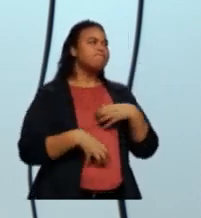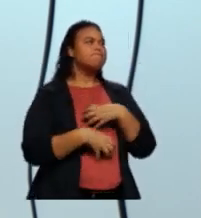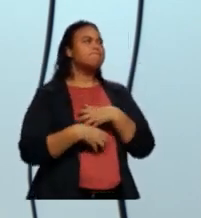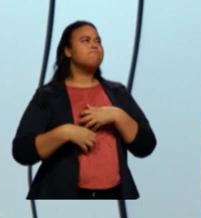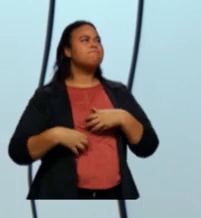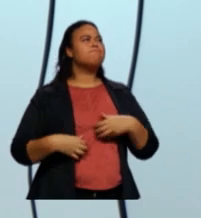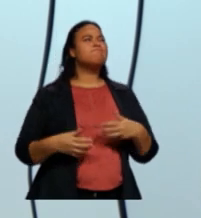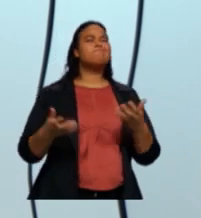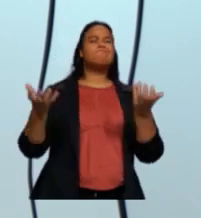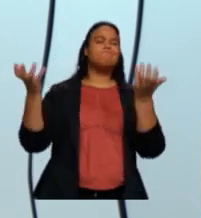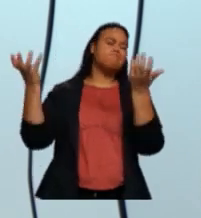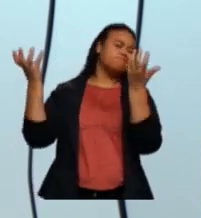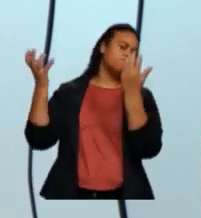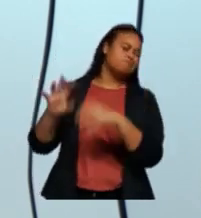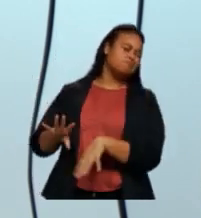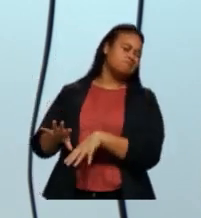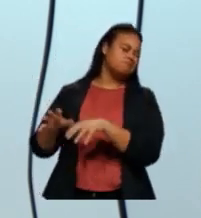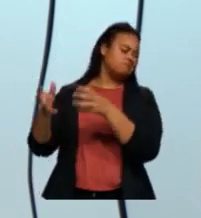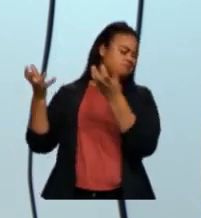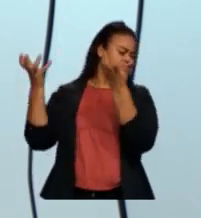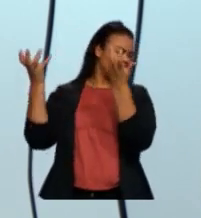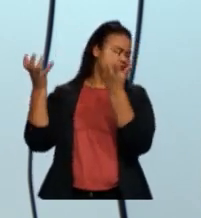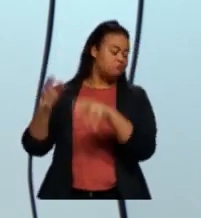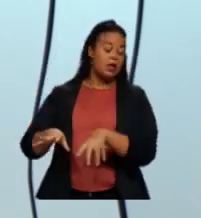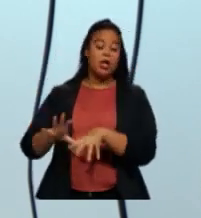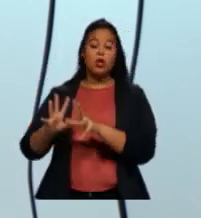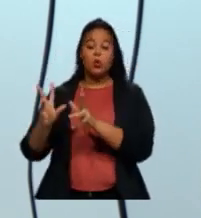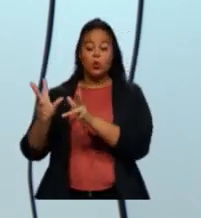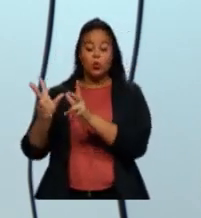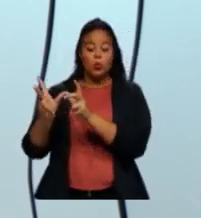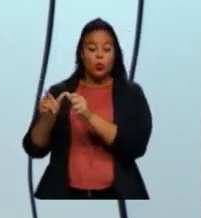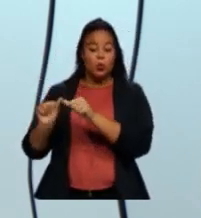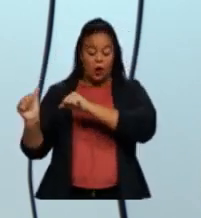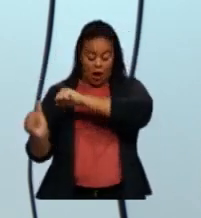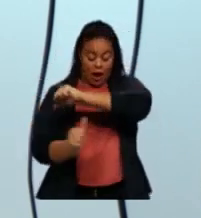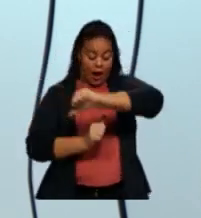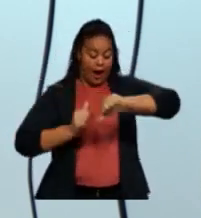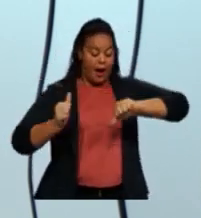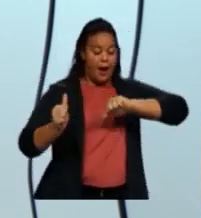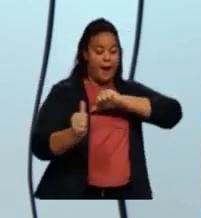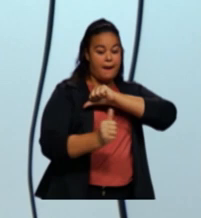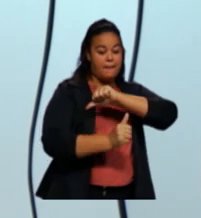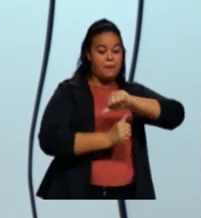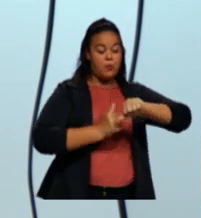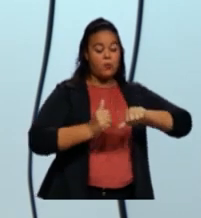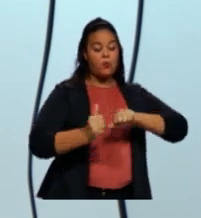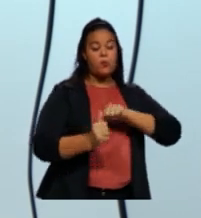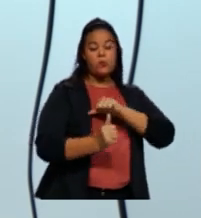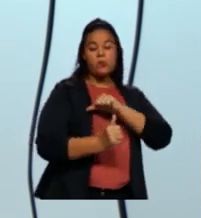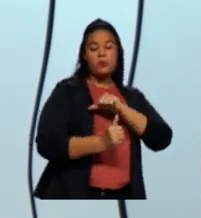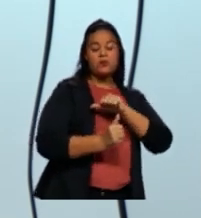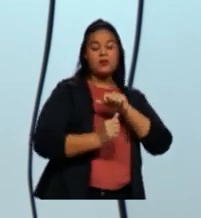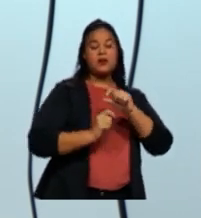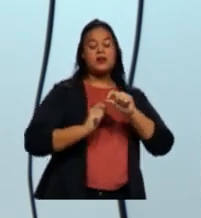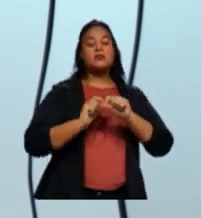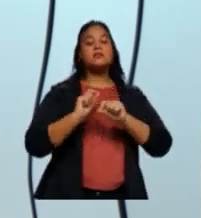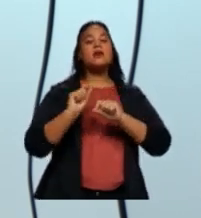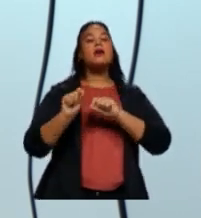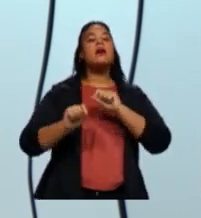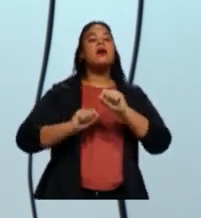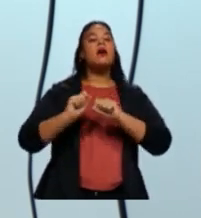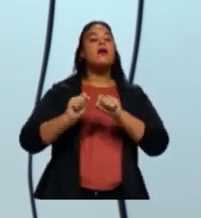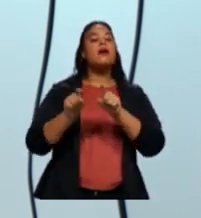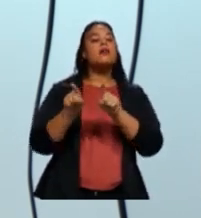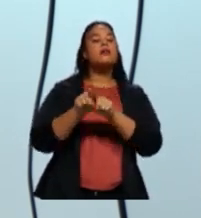insatisfeito. E tudo isso, essas mudanças de comportamento, é dado também pela